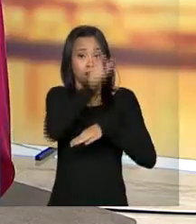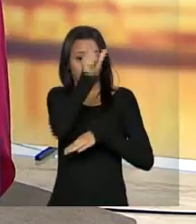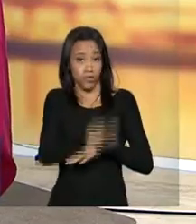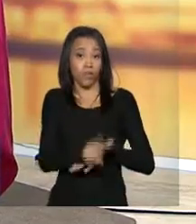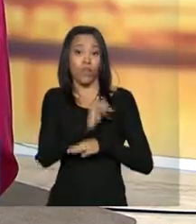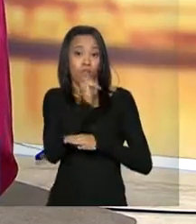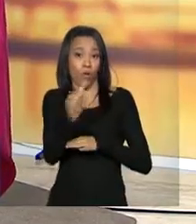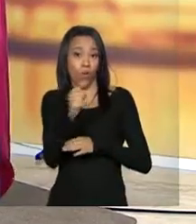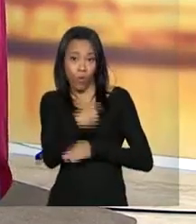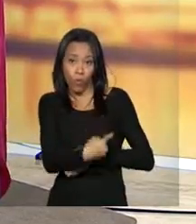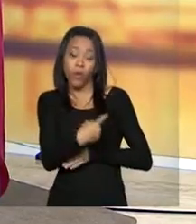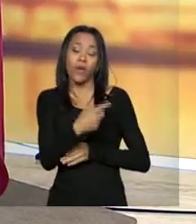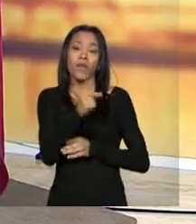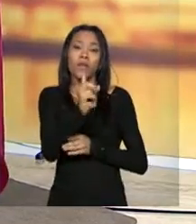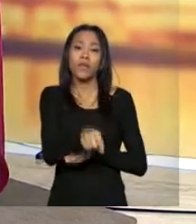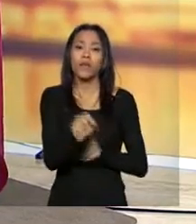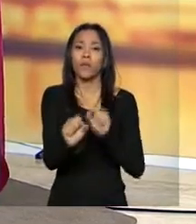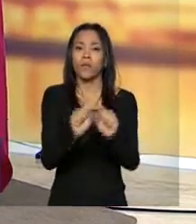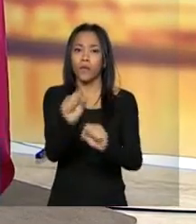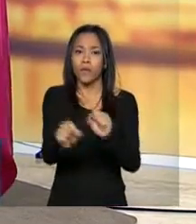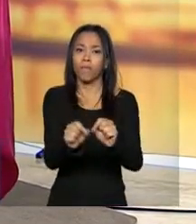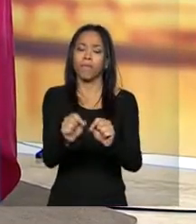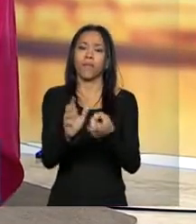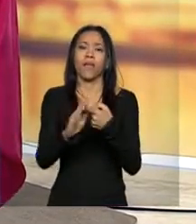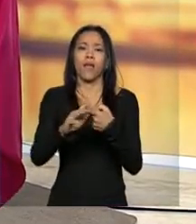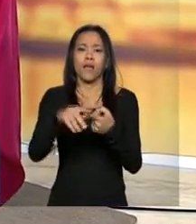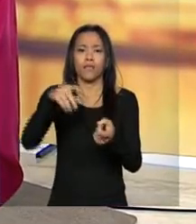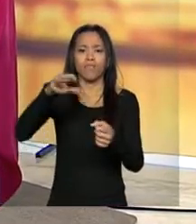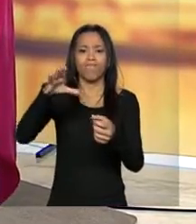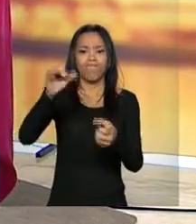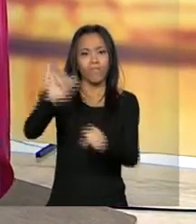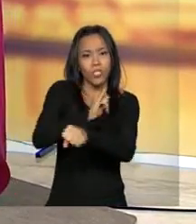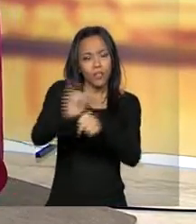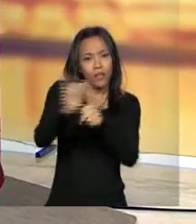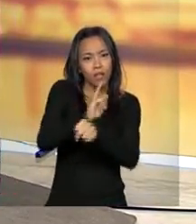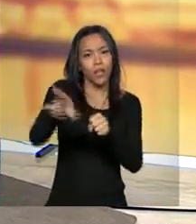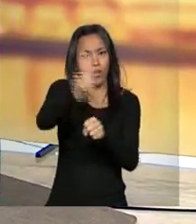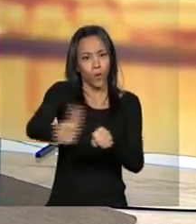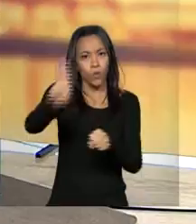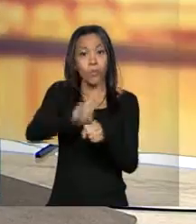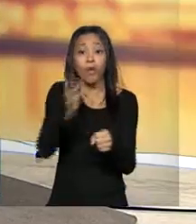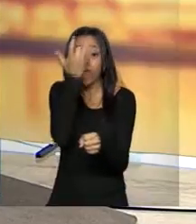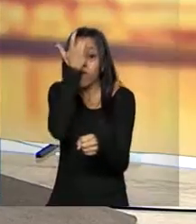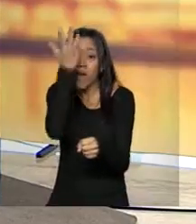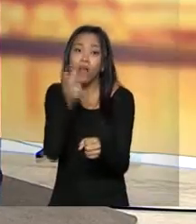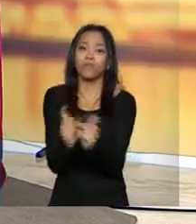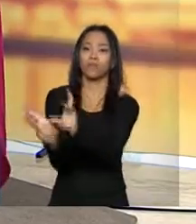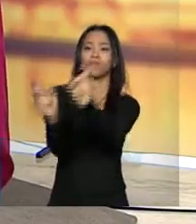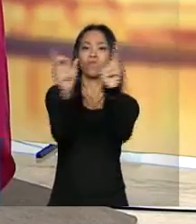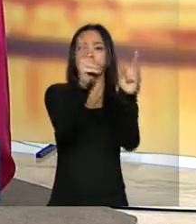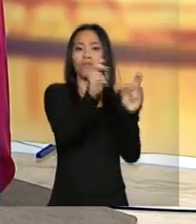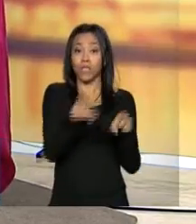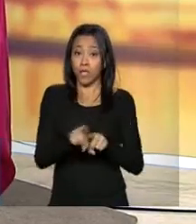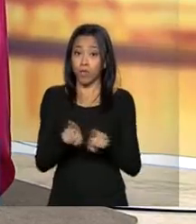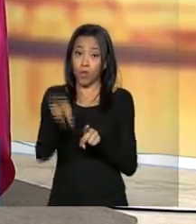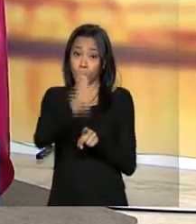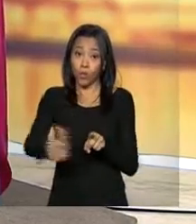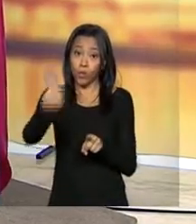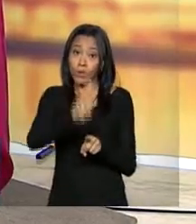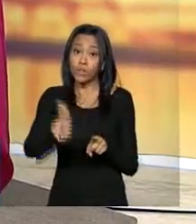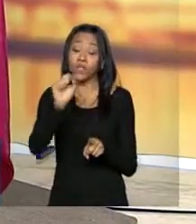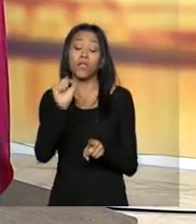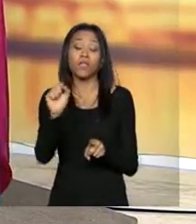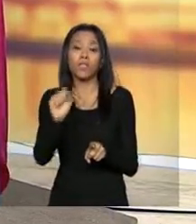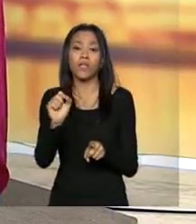a concessão de créditos para exportação, a adoção de medidas de facilitação de comércio e a utilização de ferramentas de